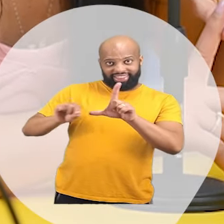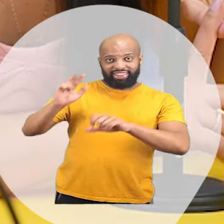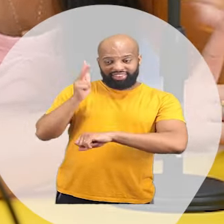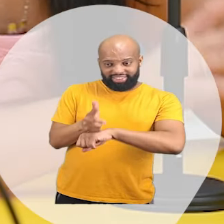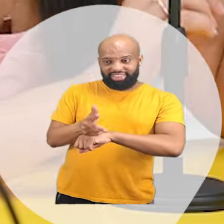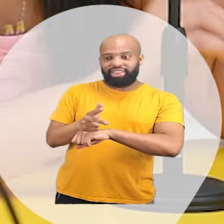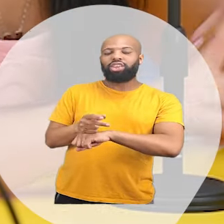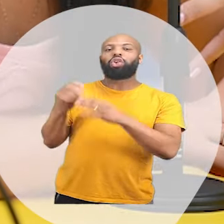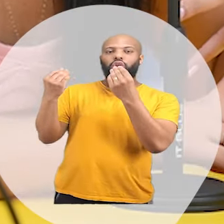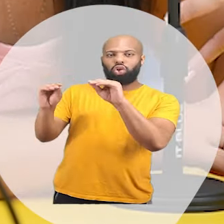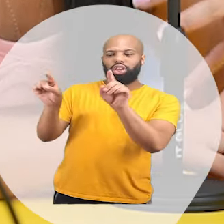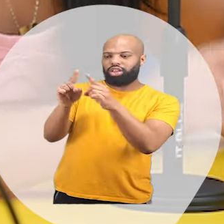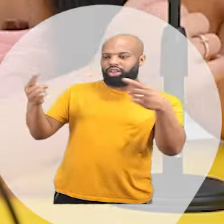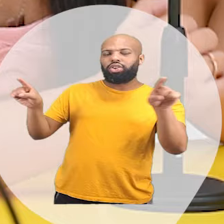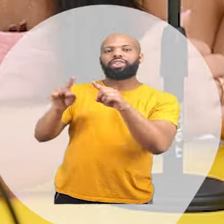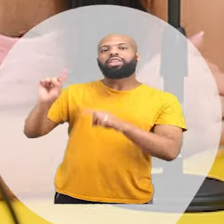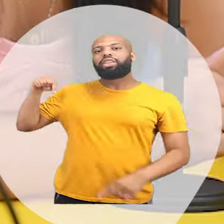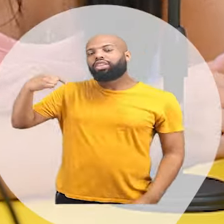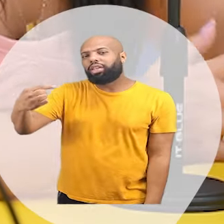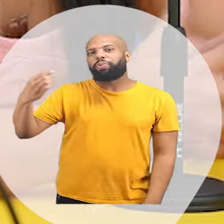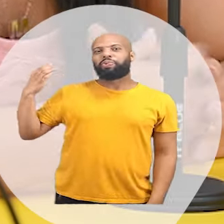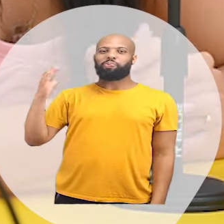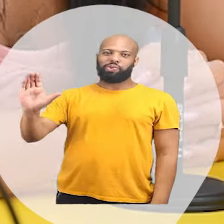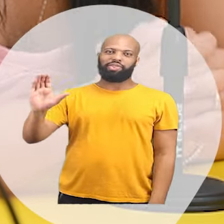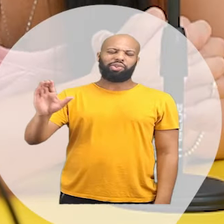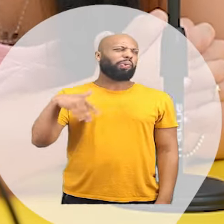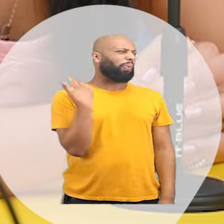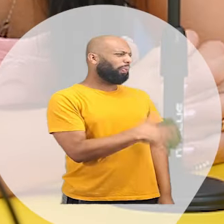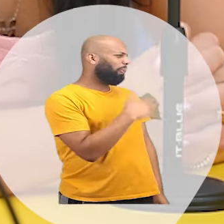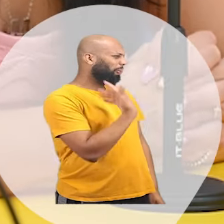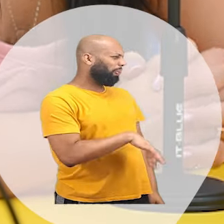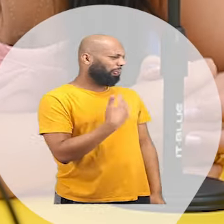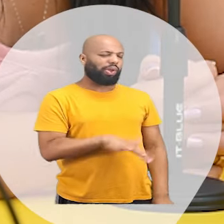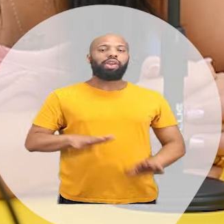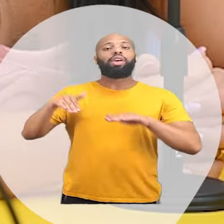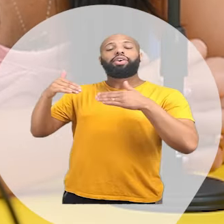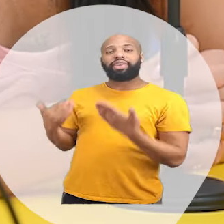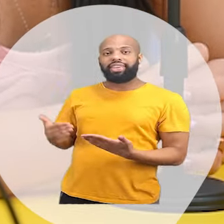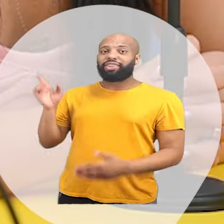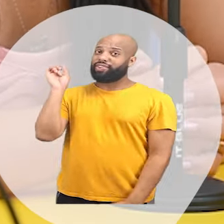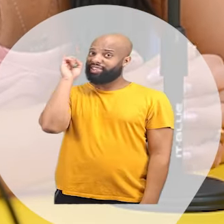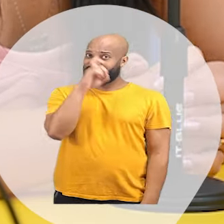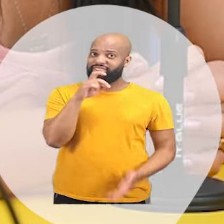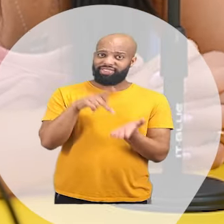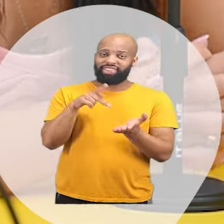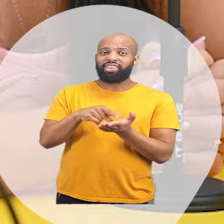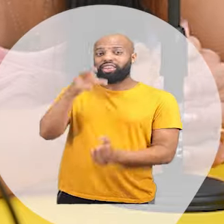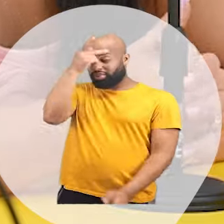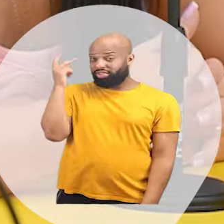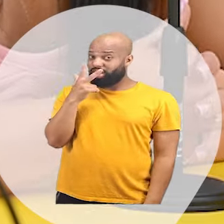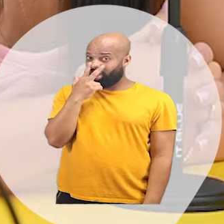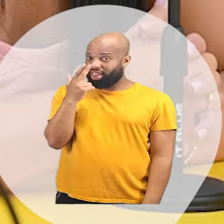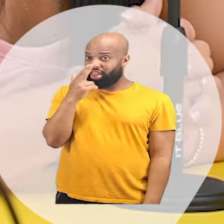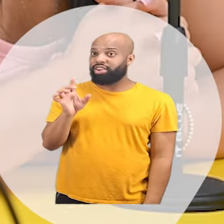legenda do vídeo daí música e daí a gente passaca então assim é difícil as